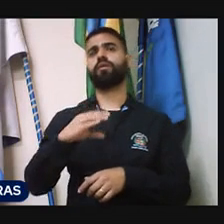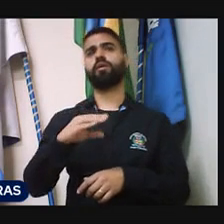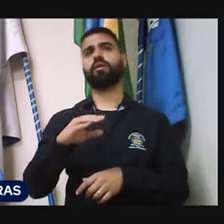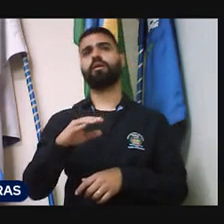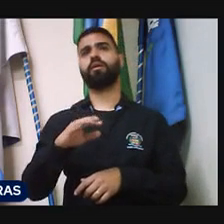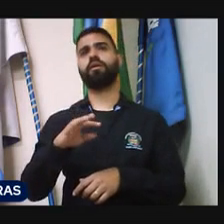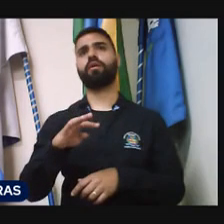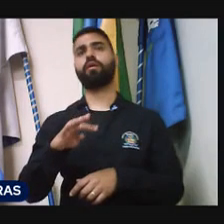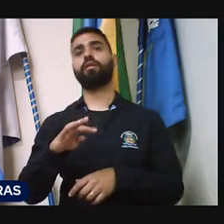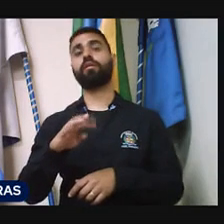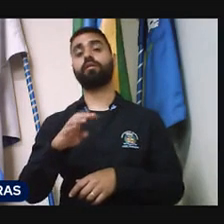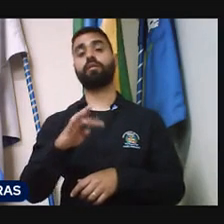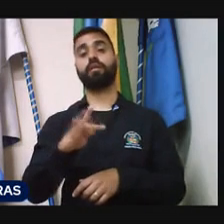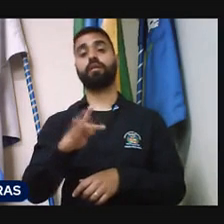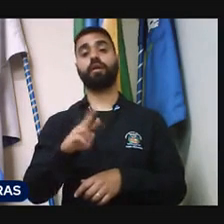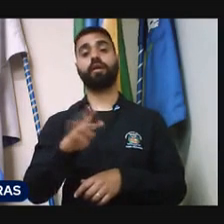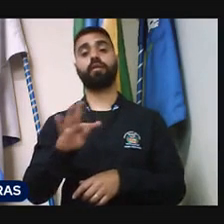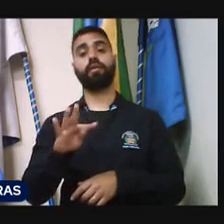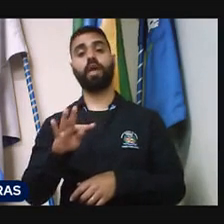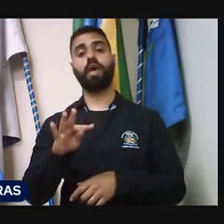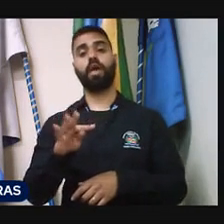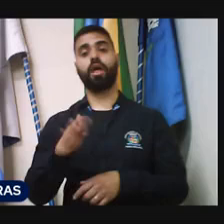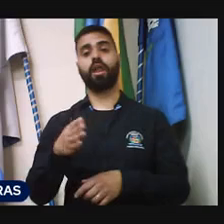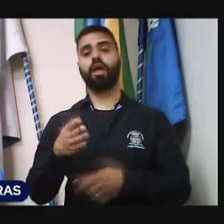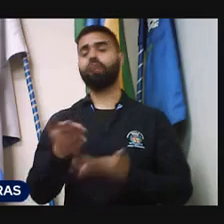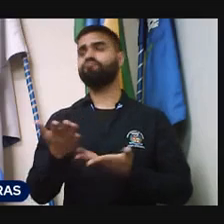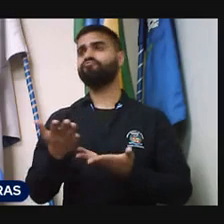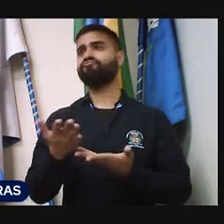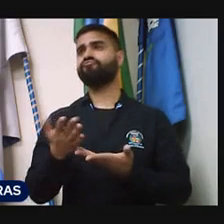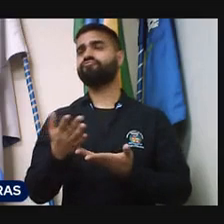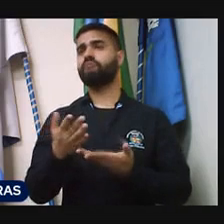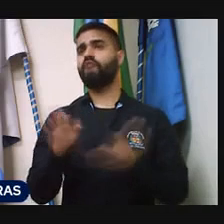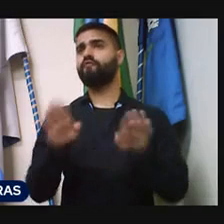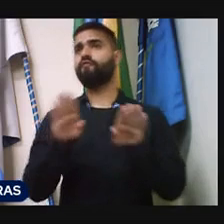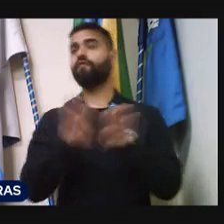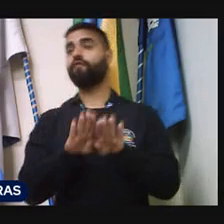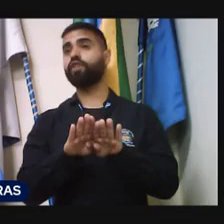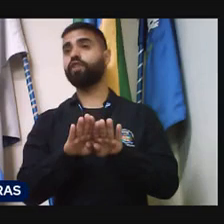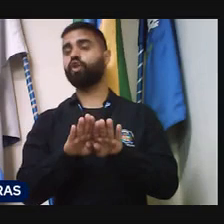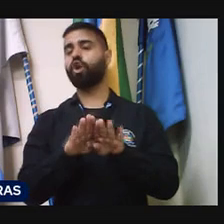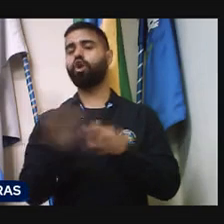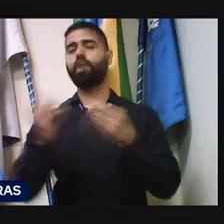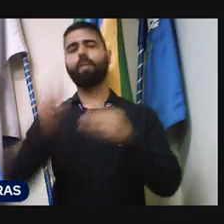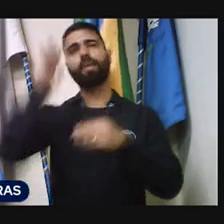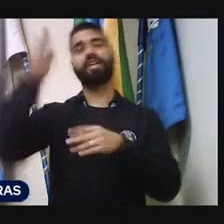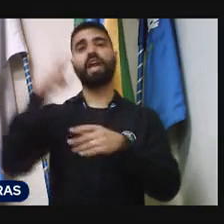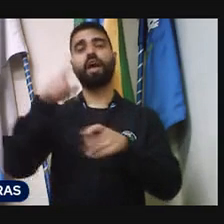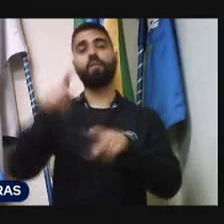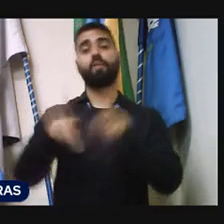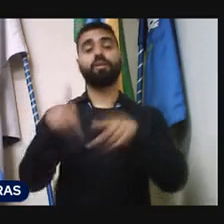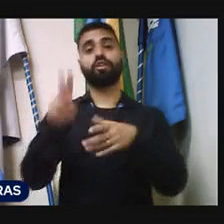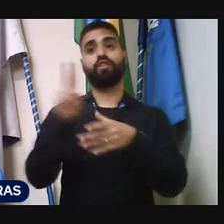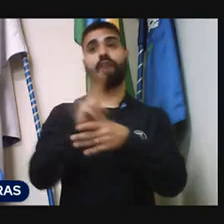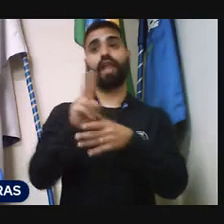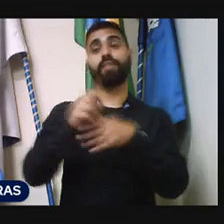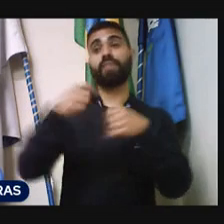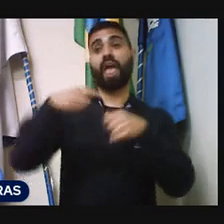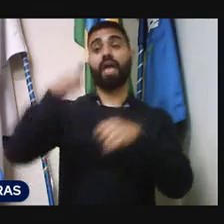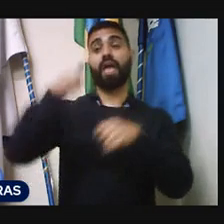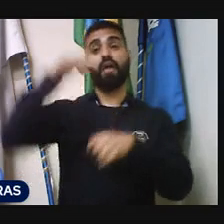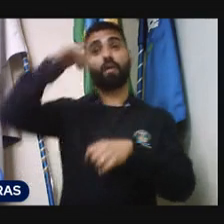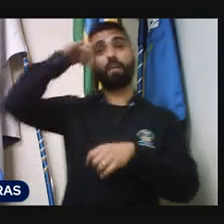do posto de Justiça de Valença trabalho de Valença imagine a população de Valença ter que ir para Barra do Piraí